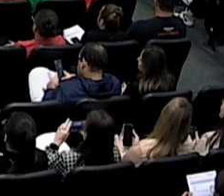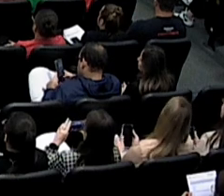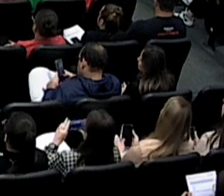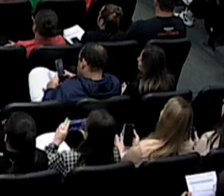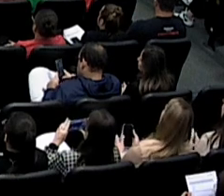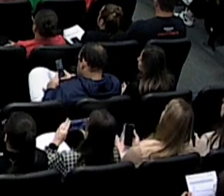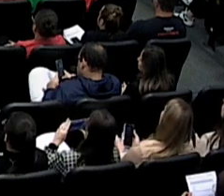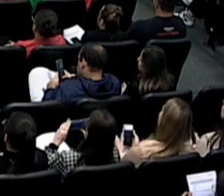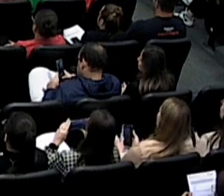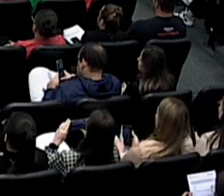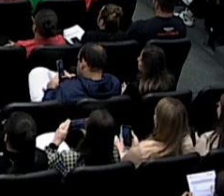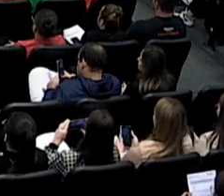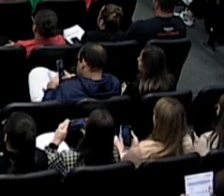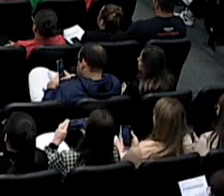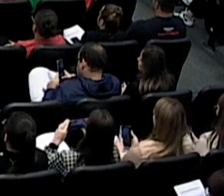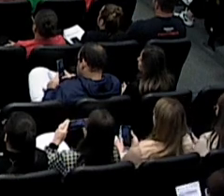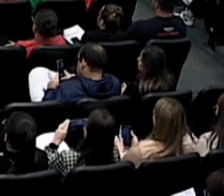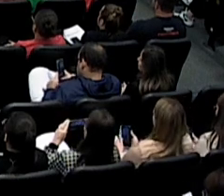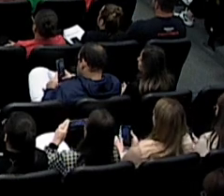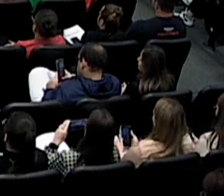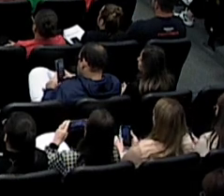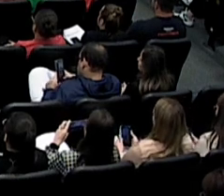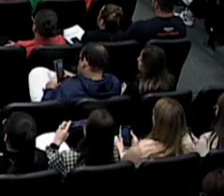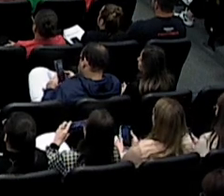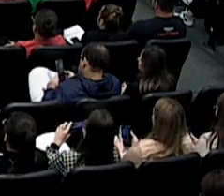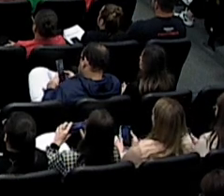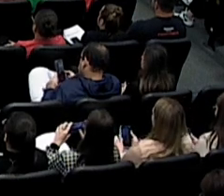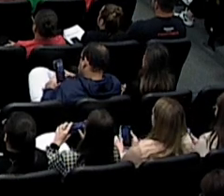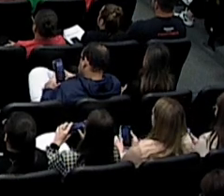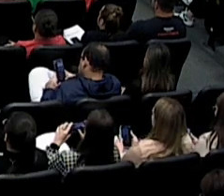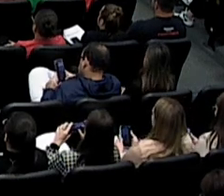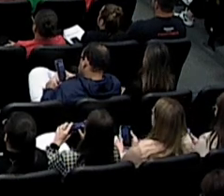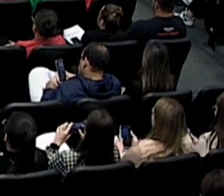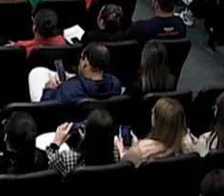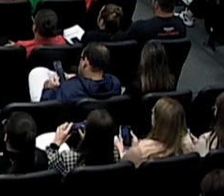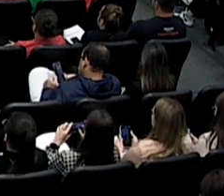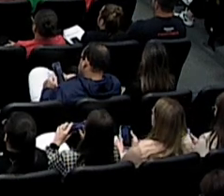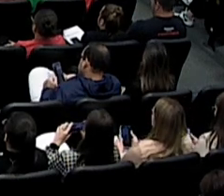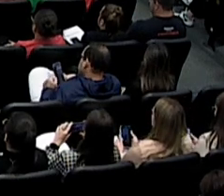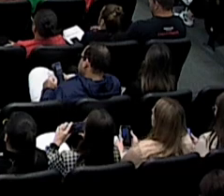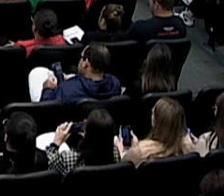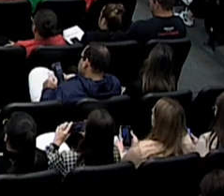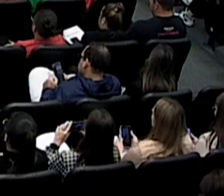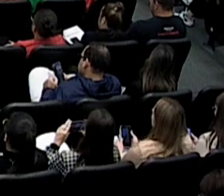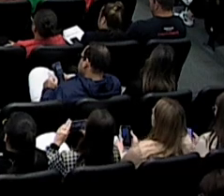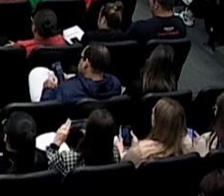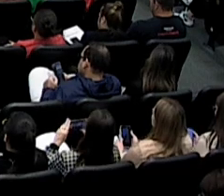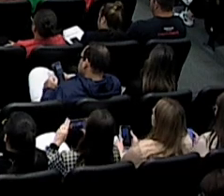Garcia Lorca.